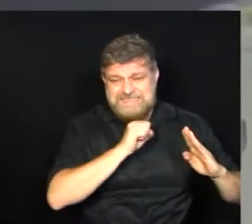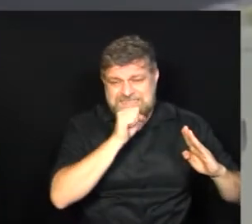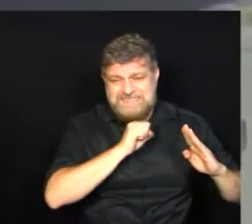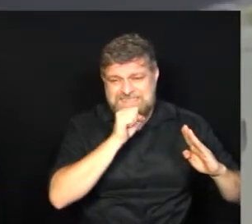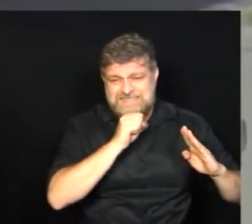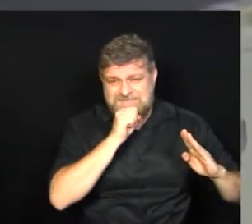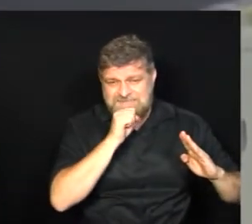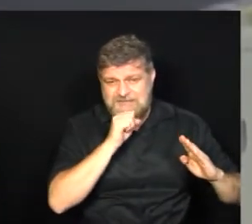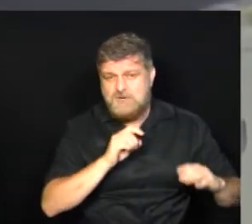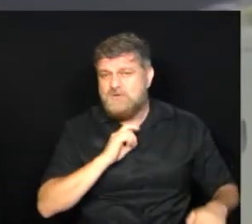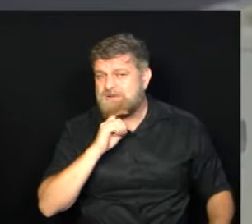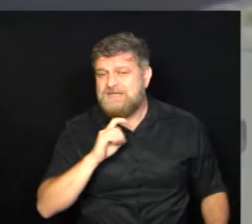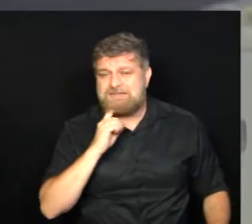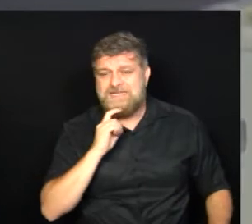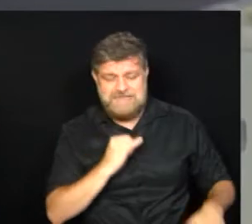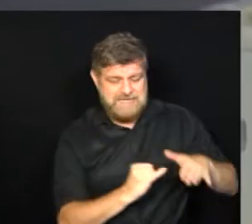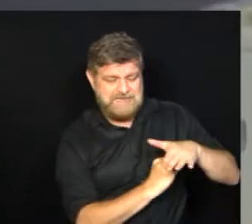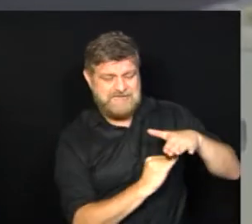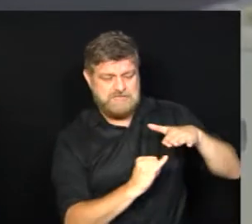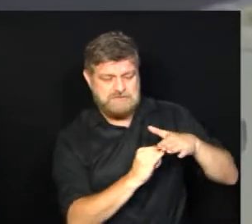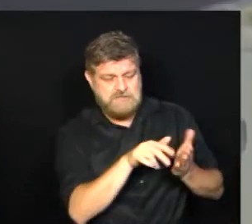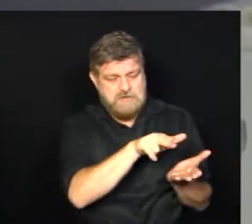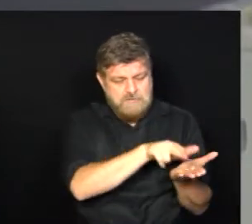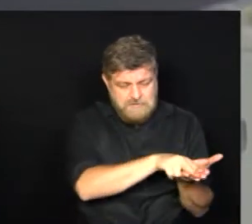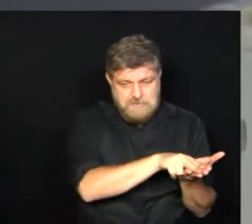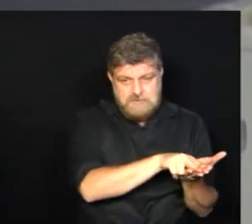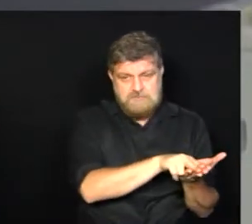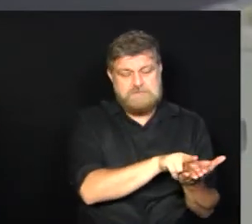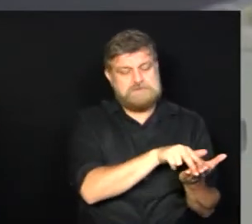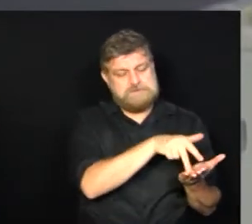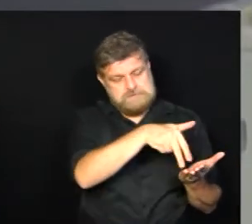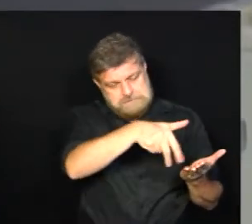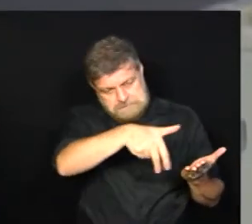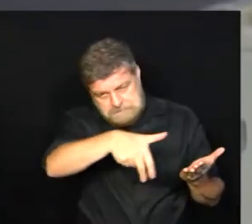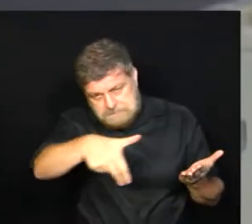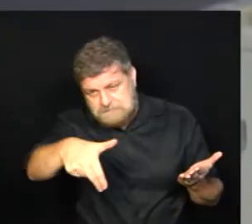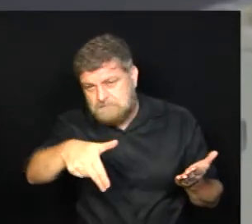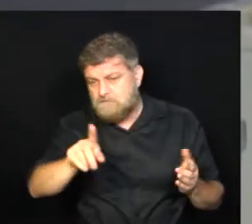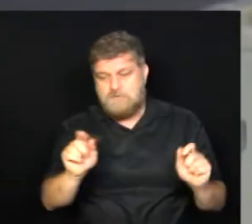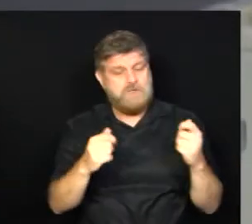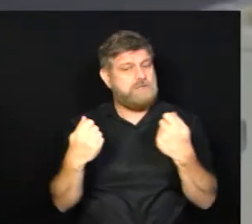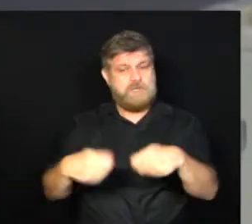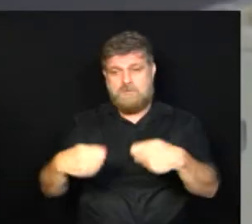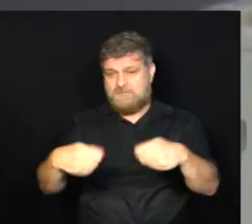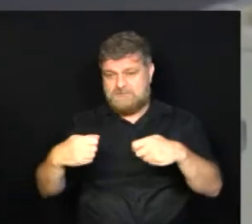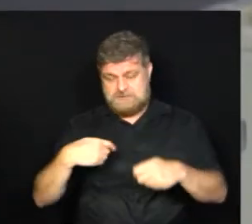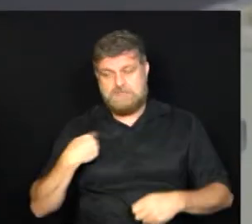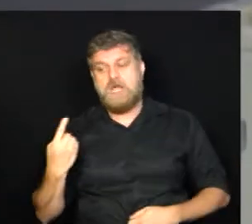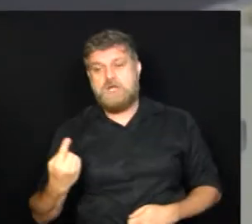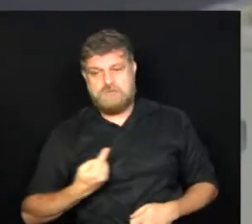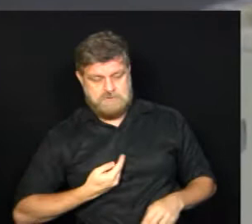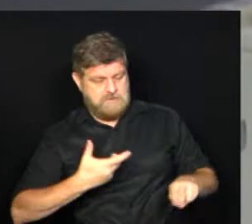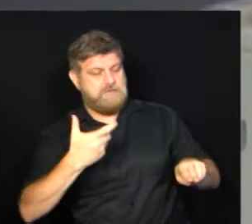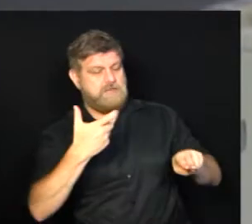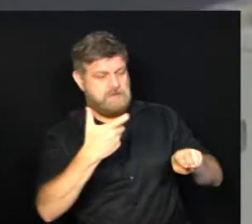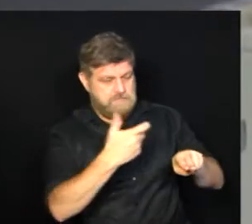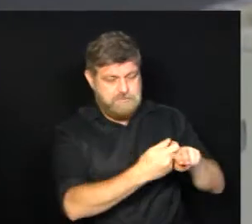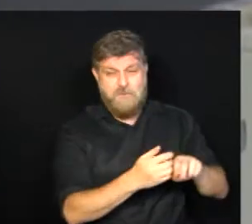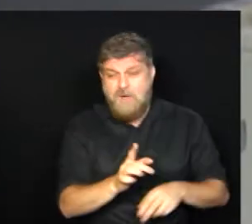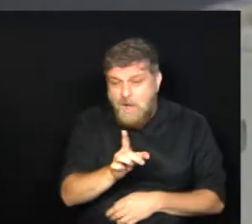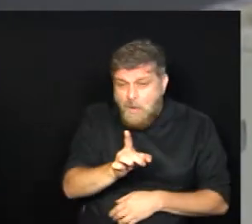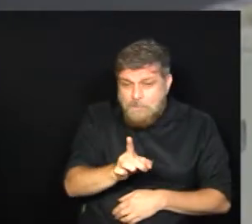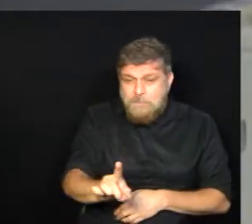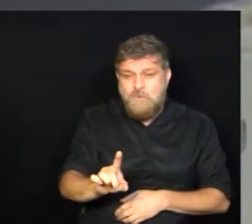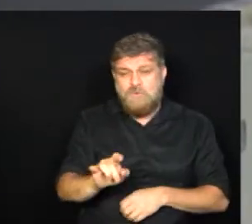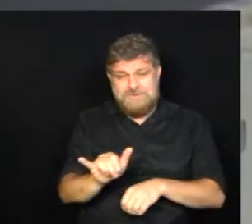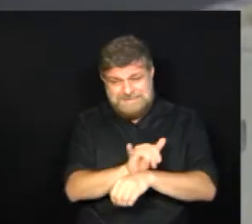Nenhum idoso institucionalizado vai precisar vir até os nossos centros. E, por último, a gente também